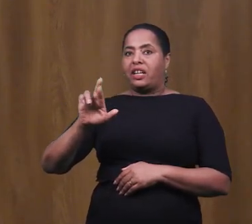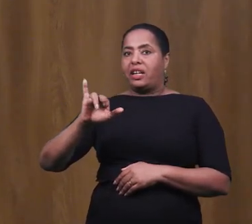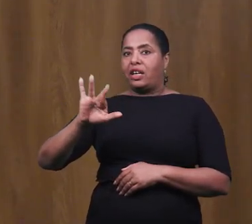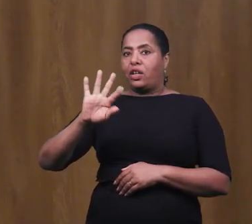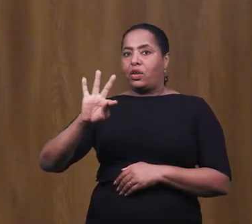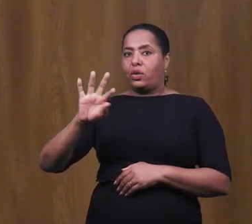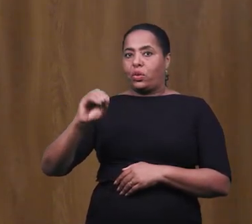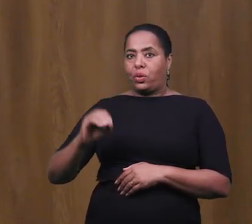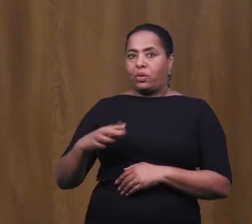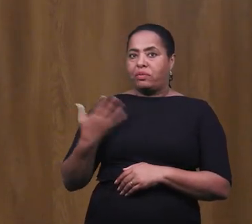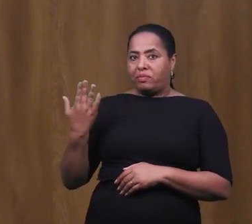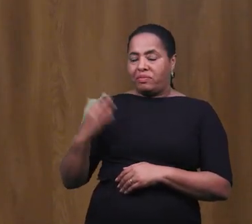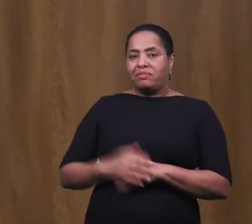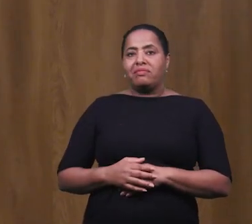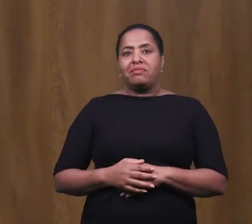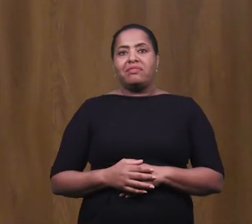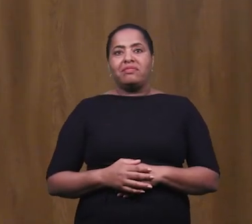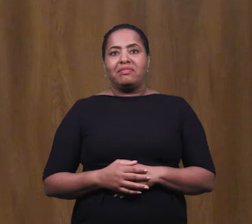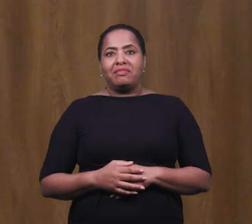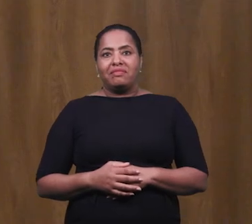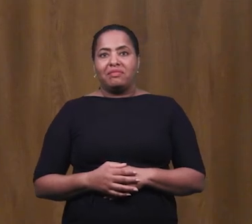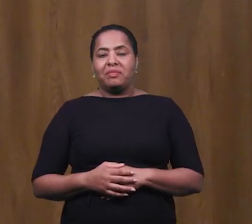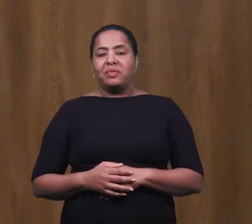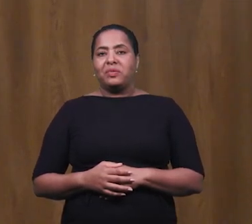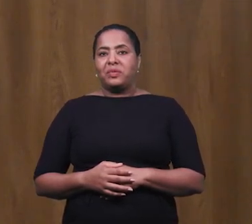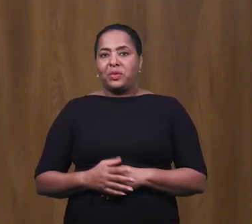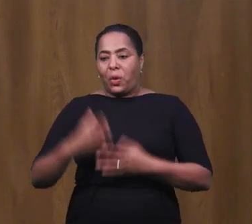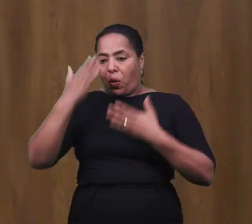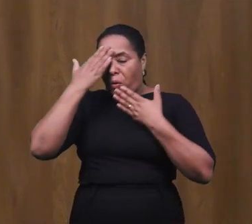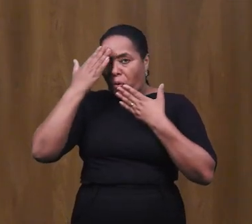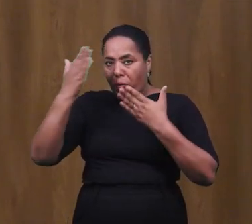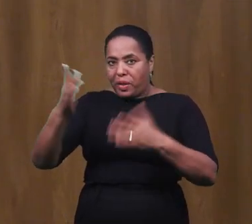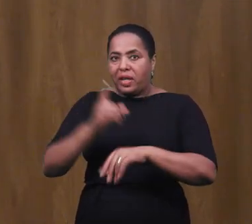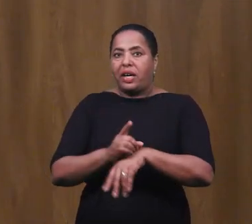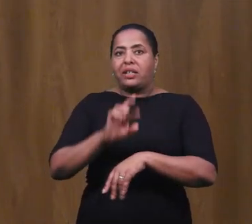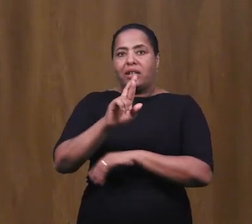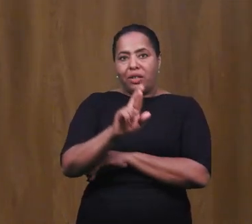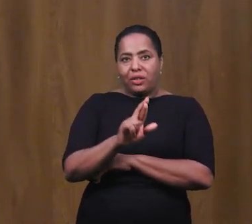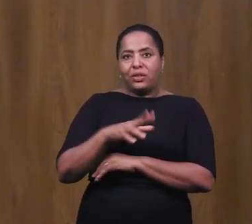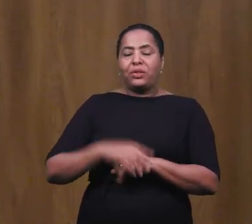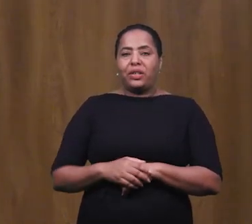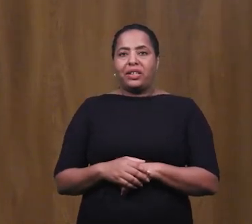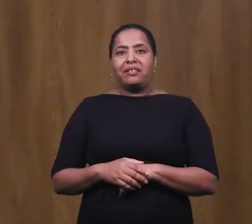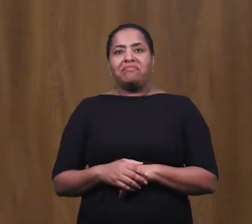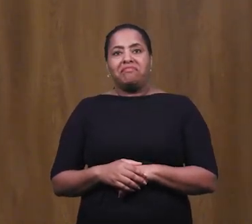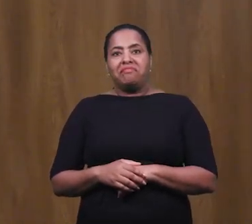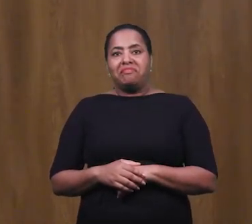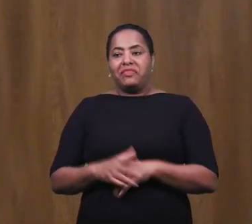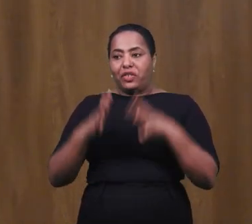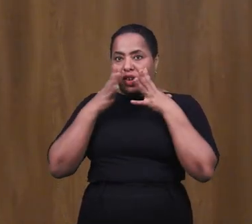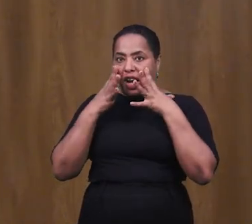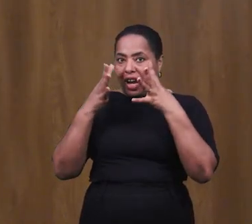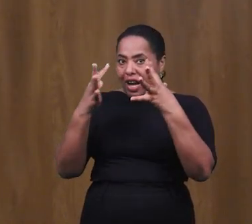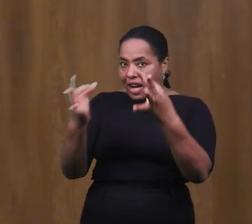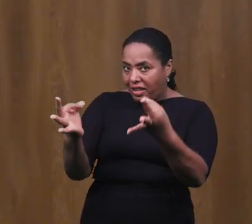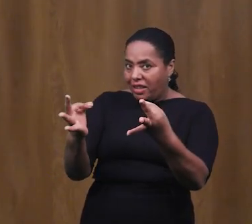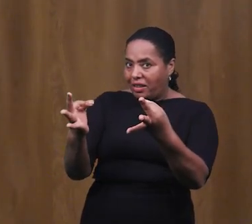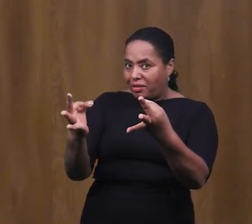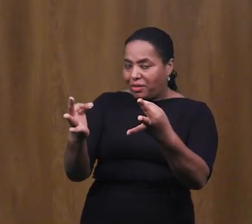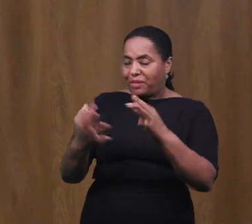Carla, pelos ensinamentos. E você, fica ligadinho ao seu direito e procure sempre